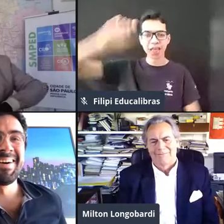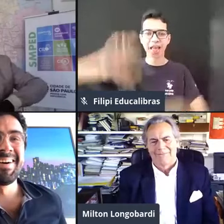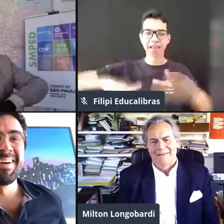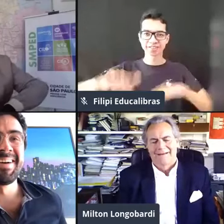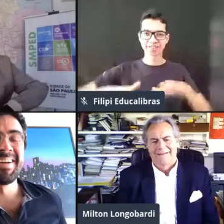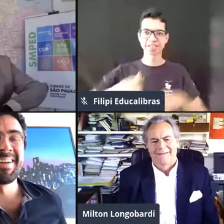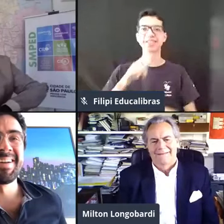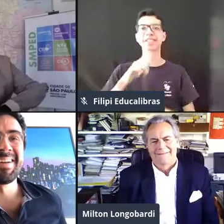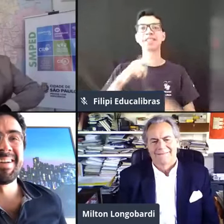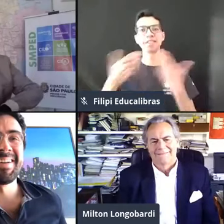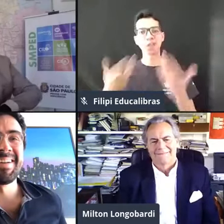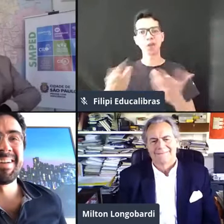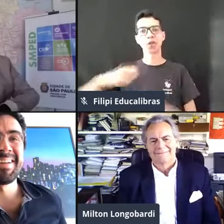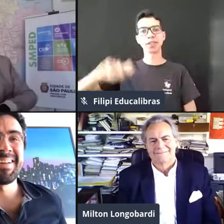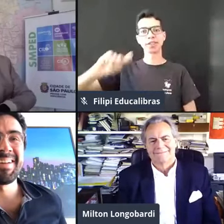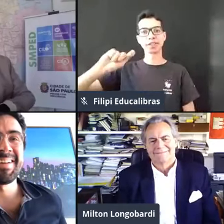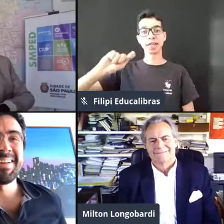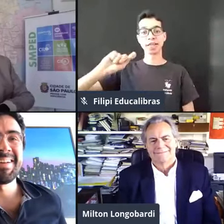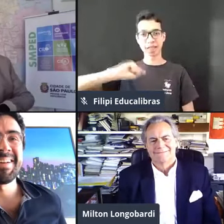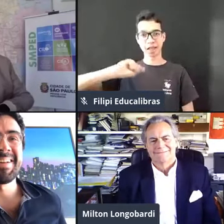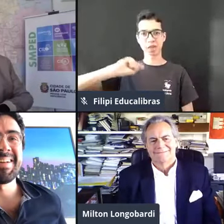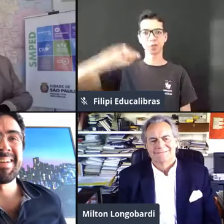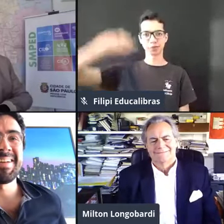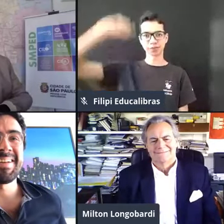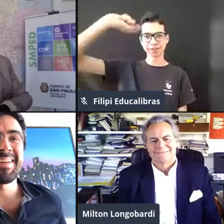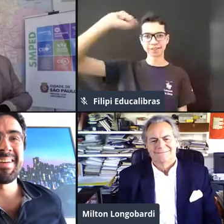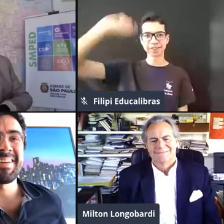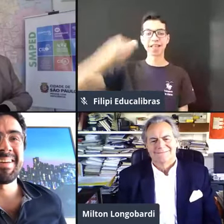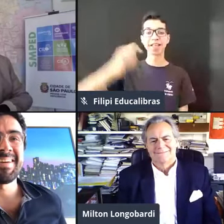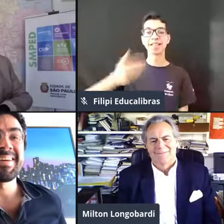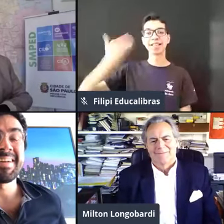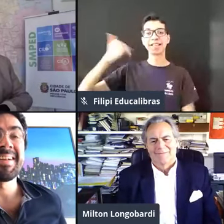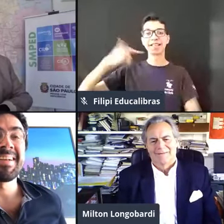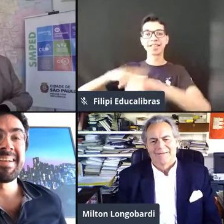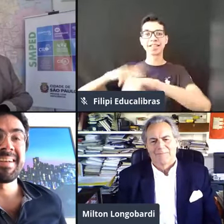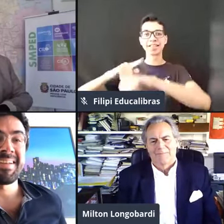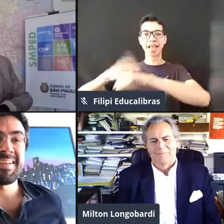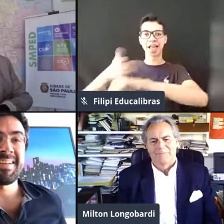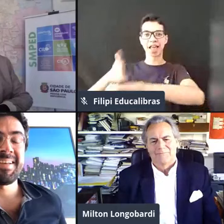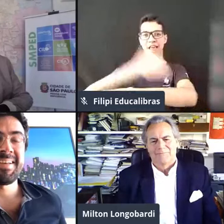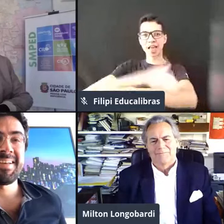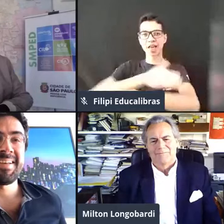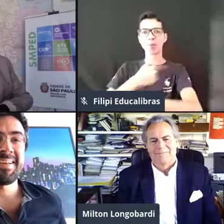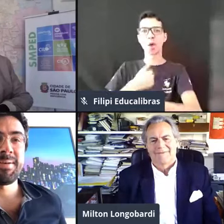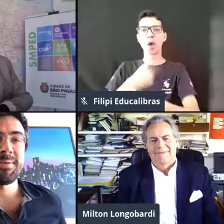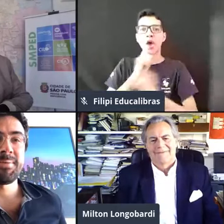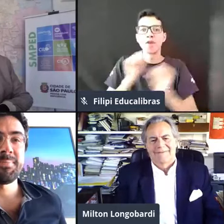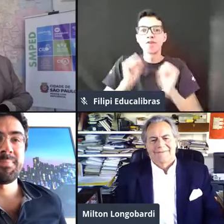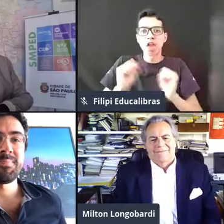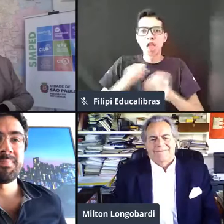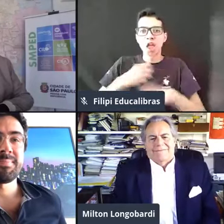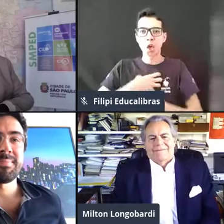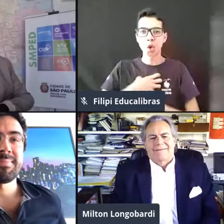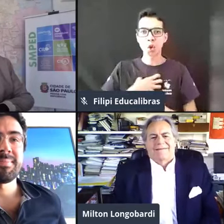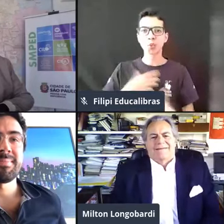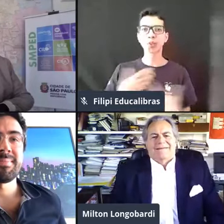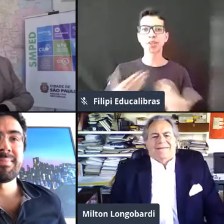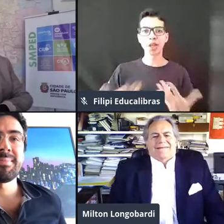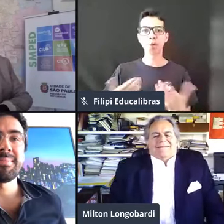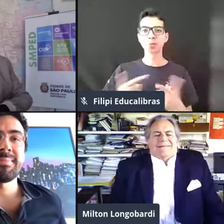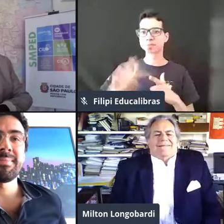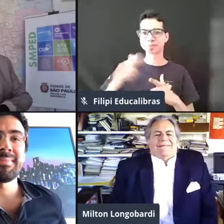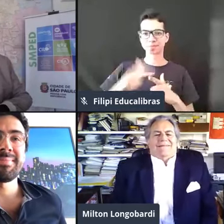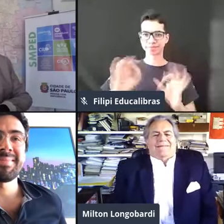eles deram um sinal para mim no inverno. Então, é como assim, uma boininha, mas não tem nada a ver, porque metade do